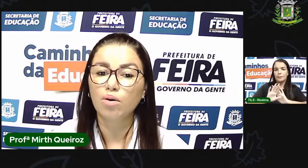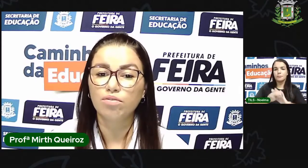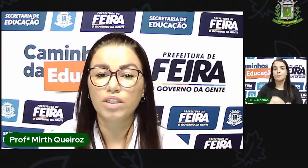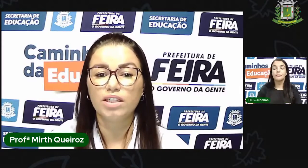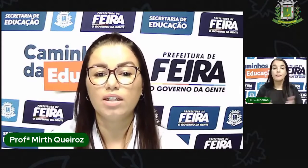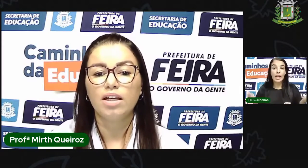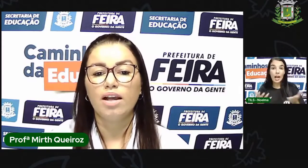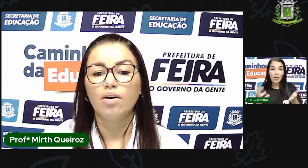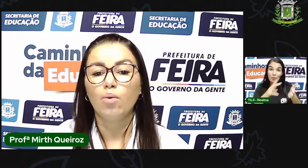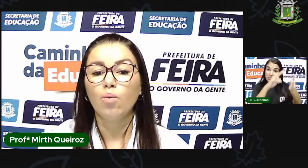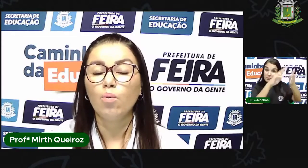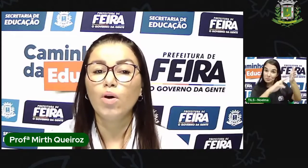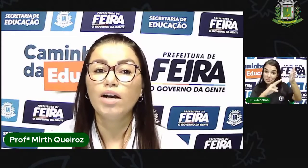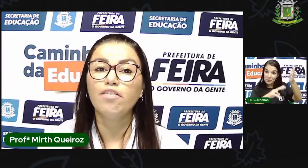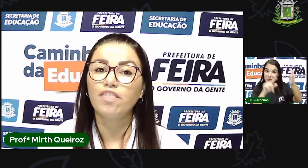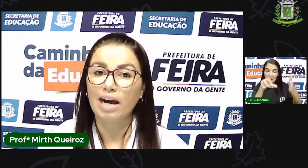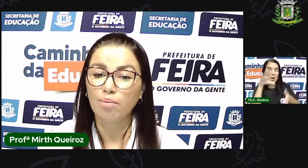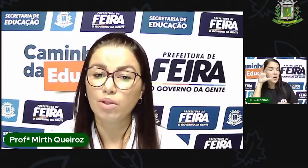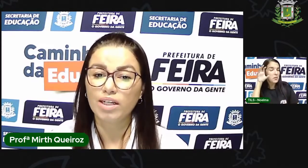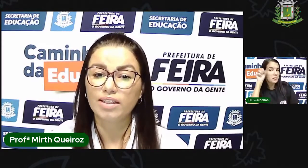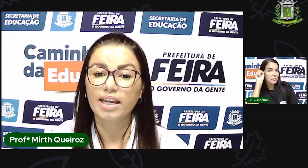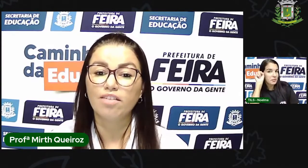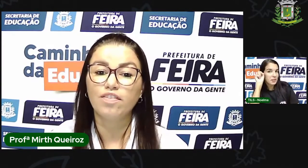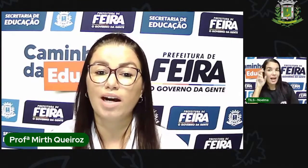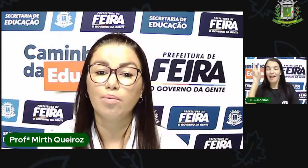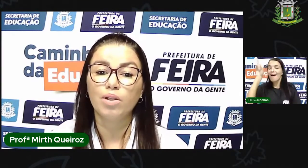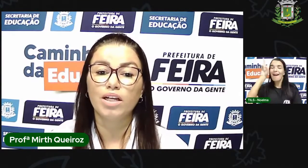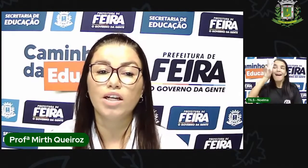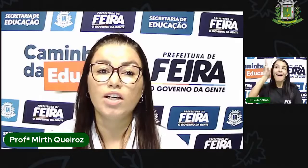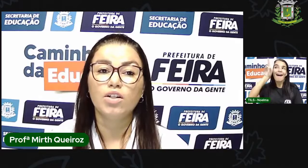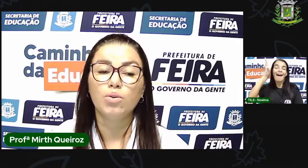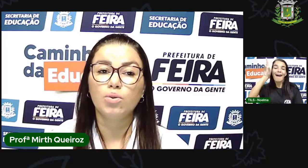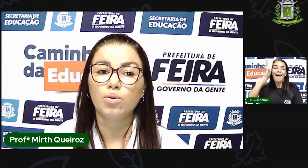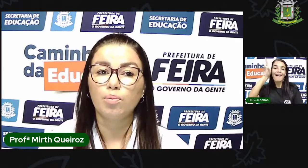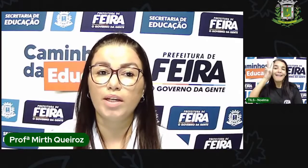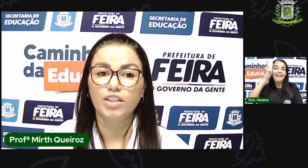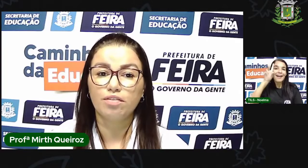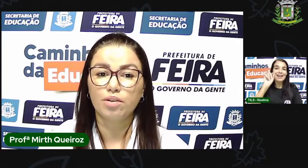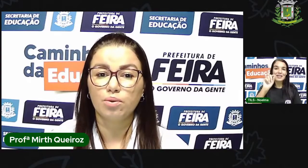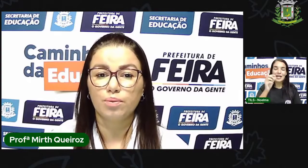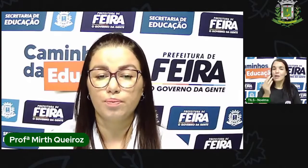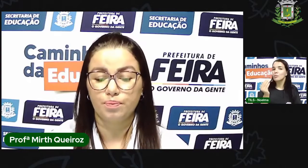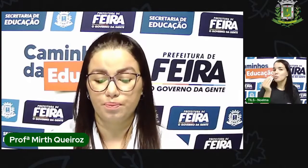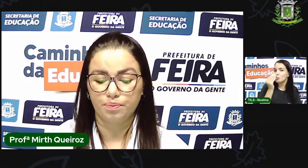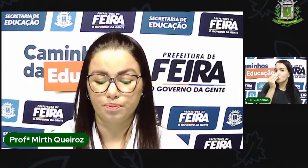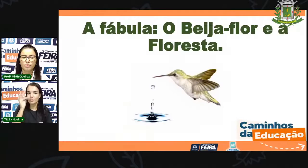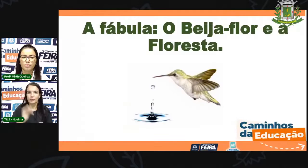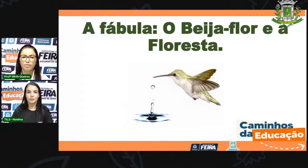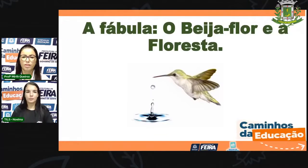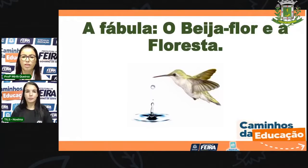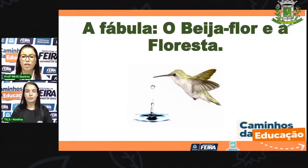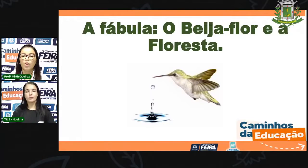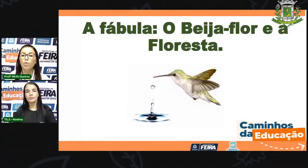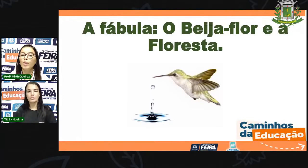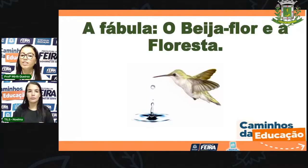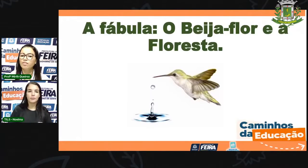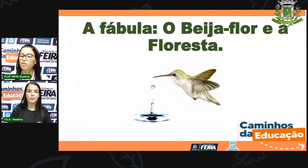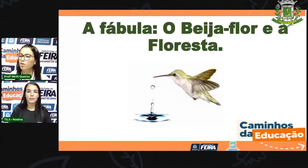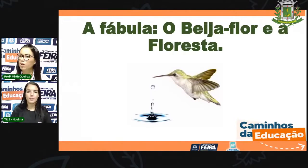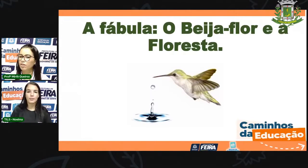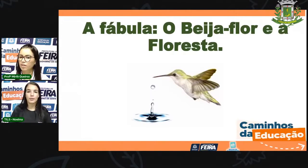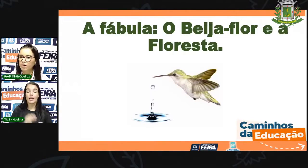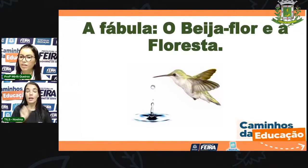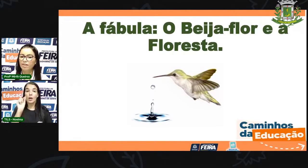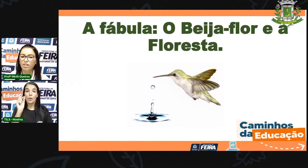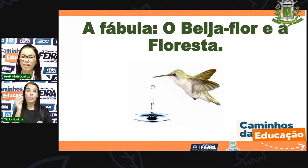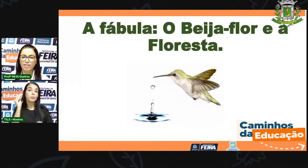vocês vão ouvir uma fábula, que é a fábula do Beija-Flor. O Beija